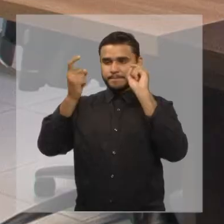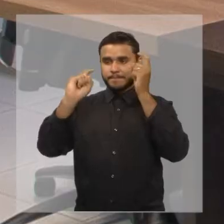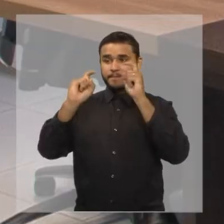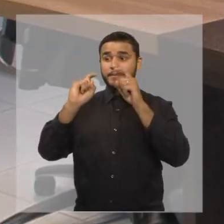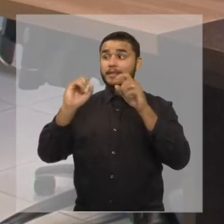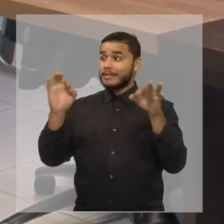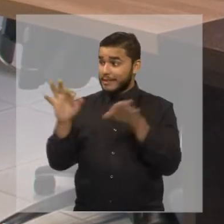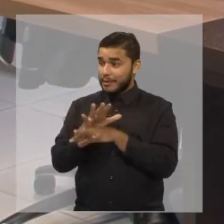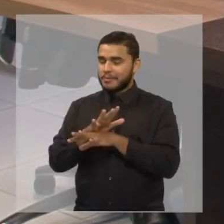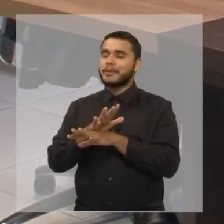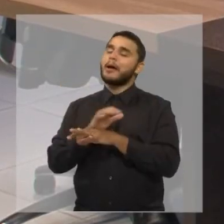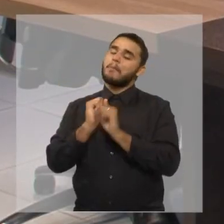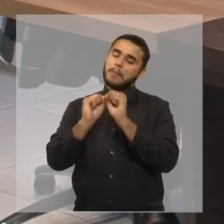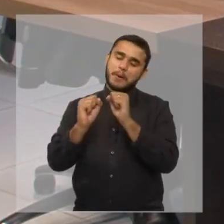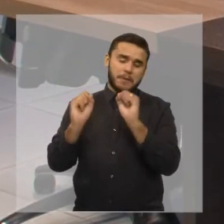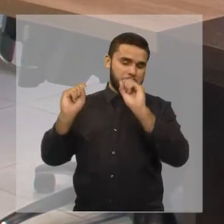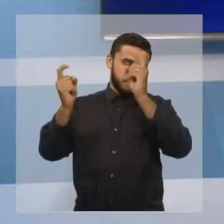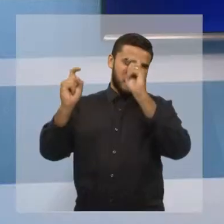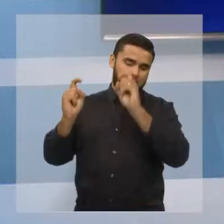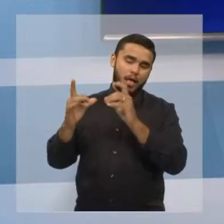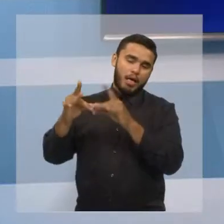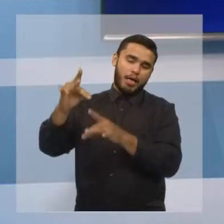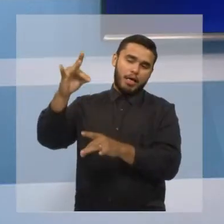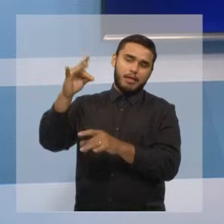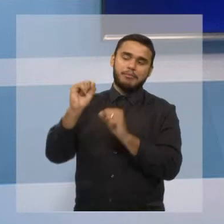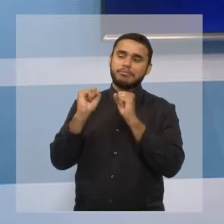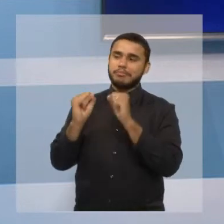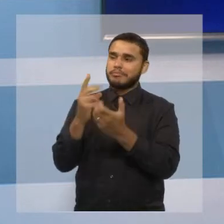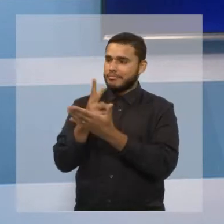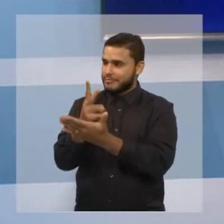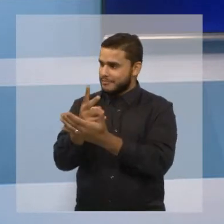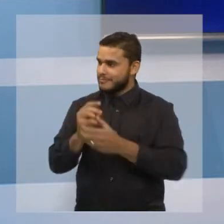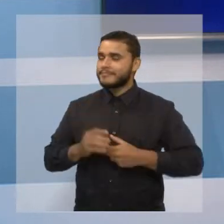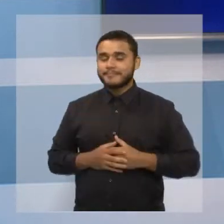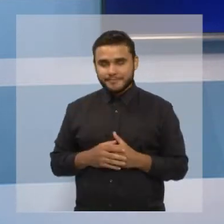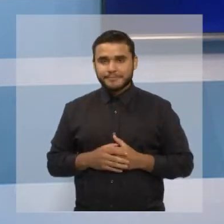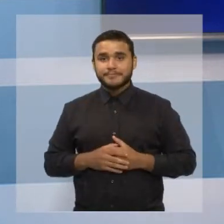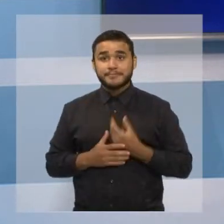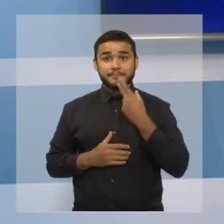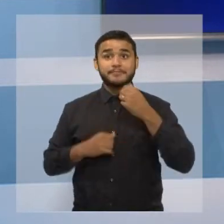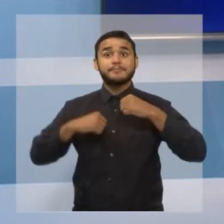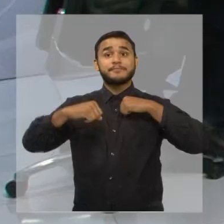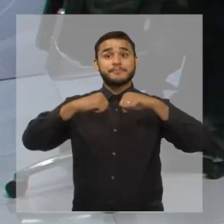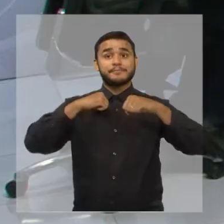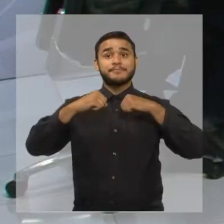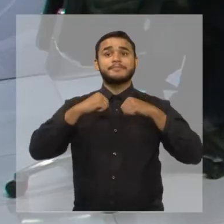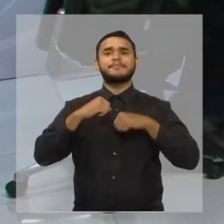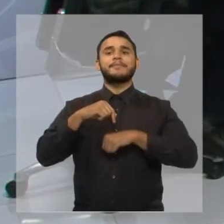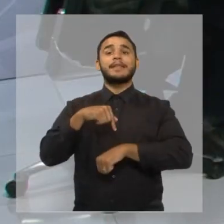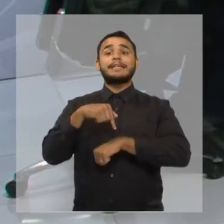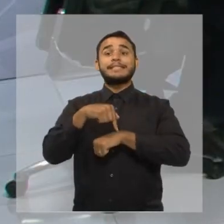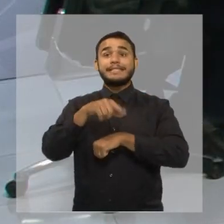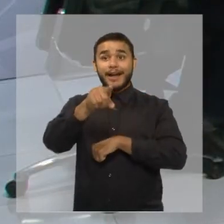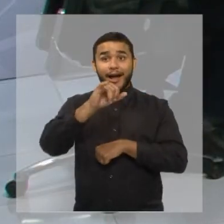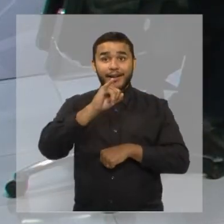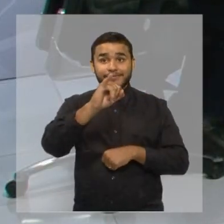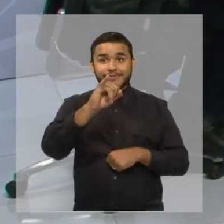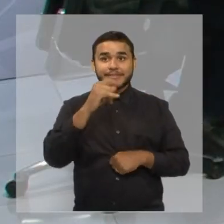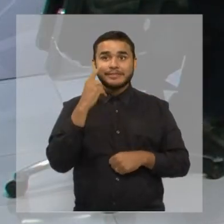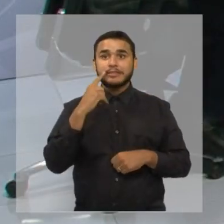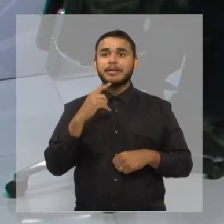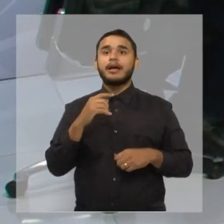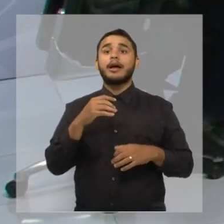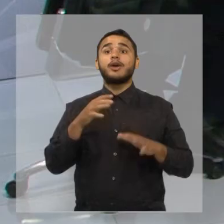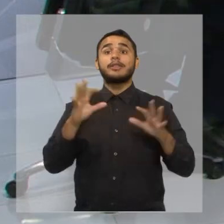agora. E para o assinante saber, esse debate aqui ele continua mais meia hora aqui nos bastidores, enquanto a gente